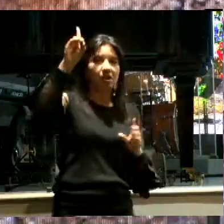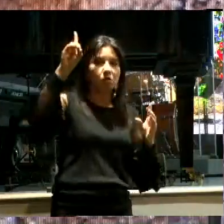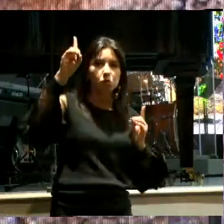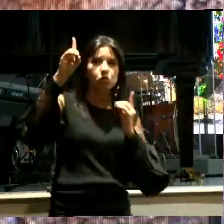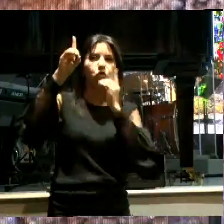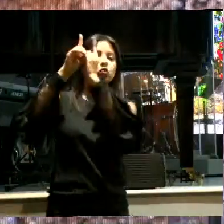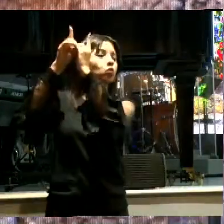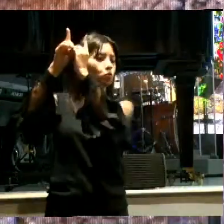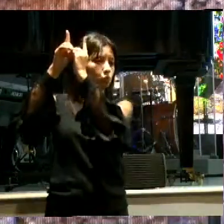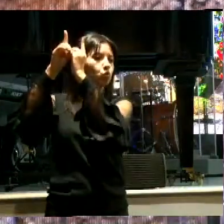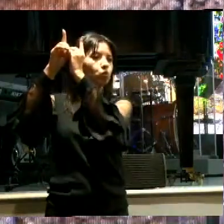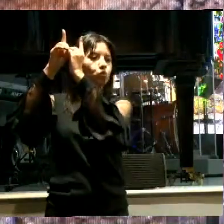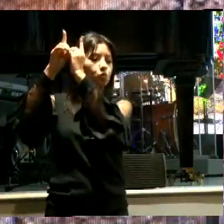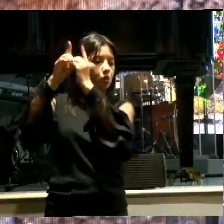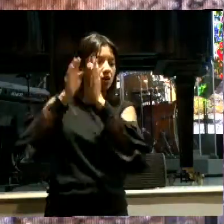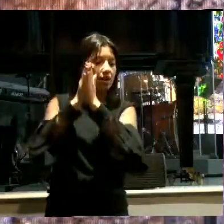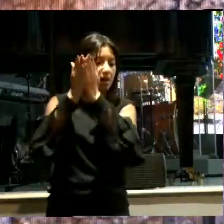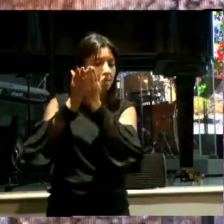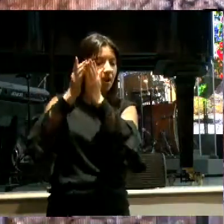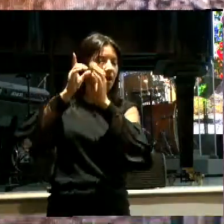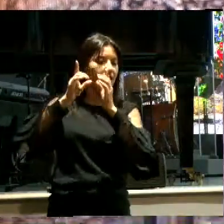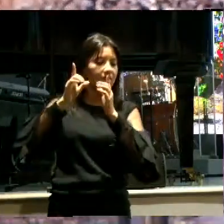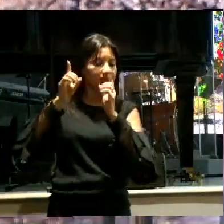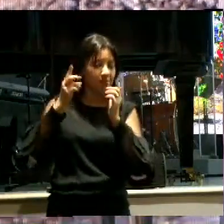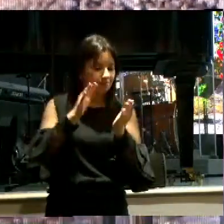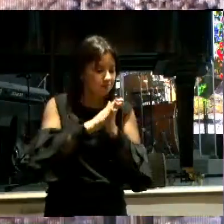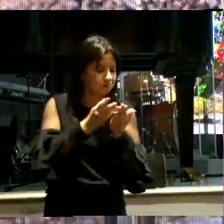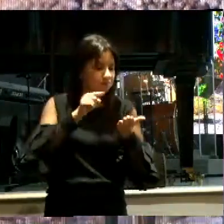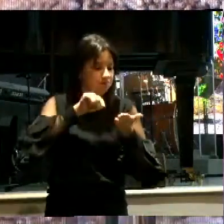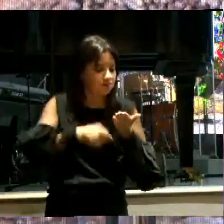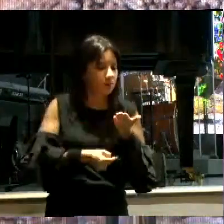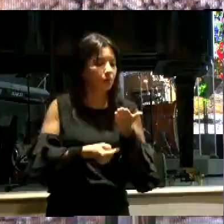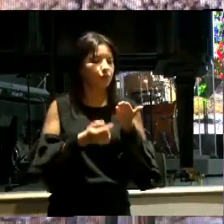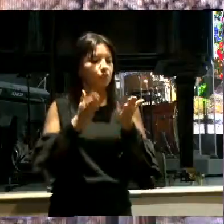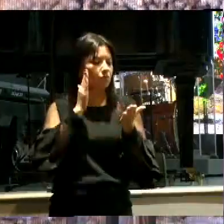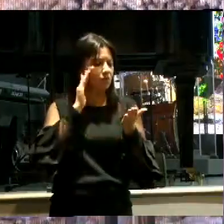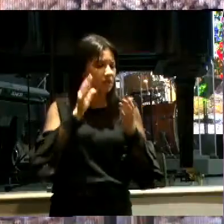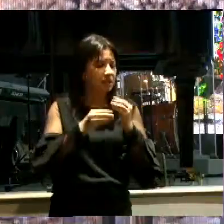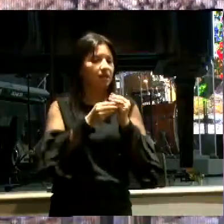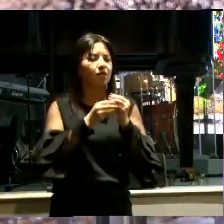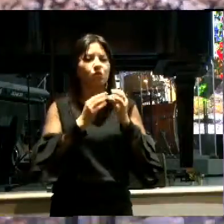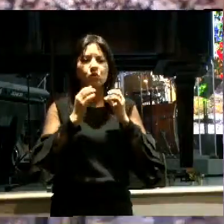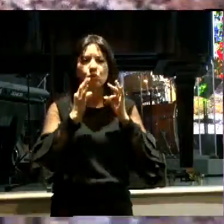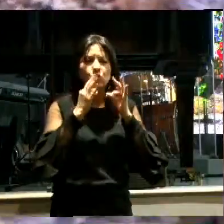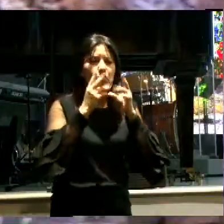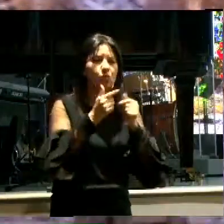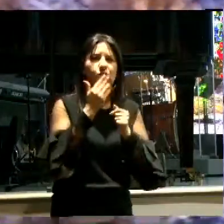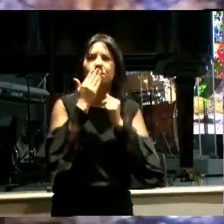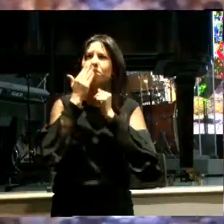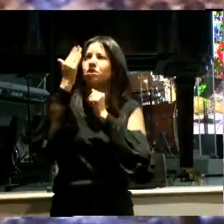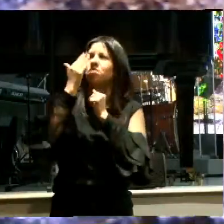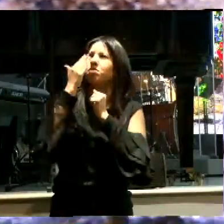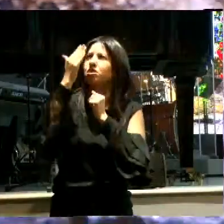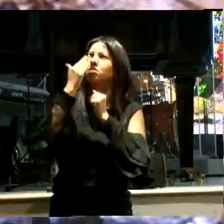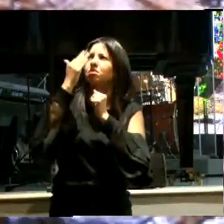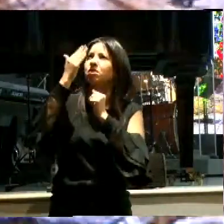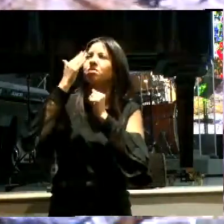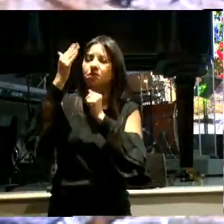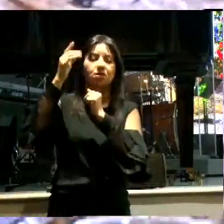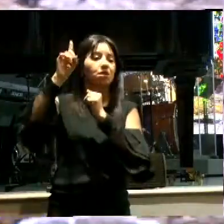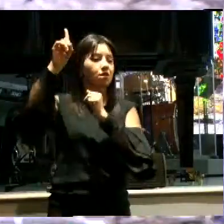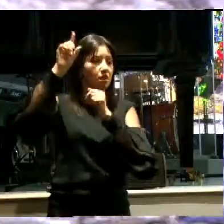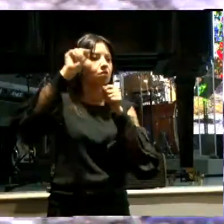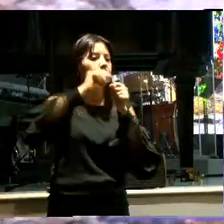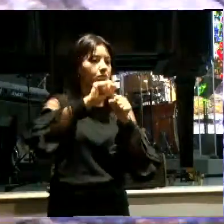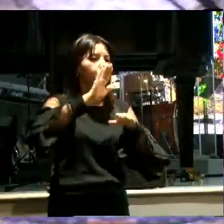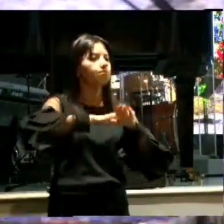estiverdes em vós, pedireis tudo e vos será feito. Se a palavra de Deus, ela é viva,